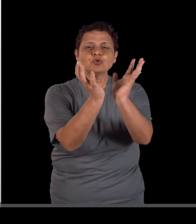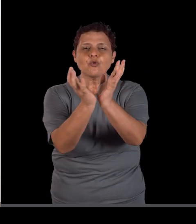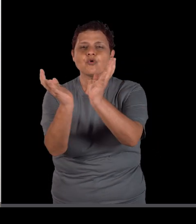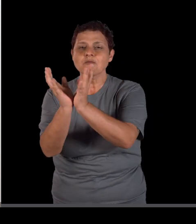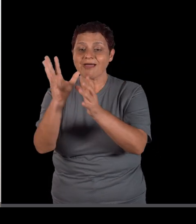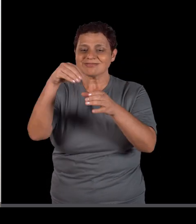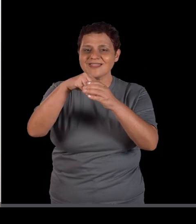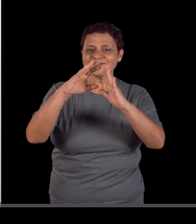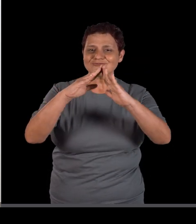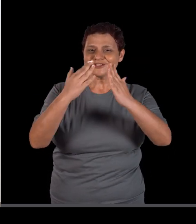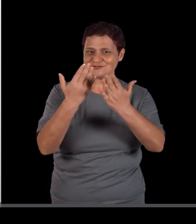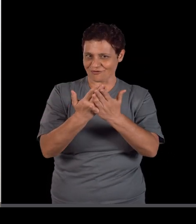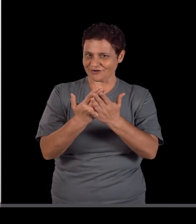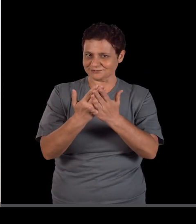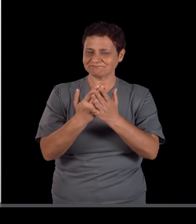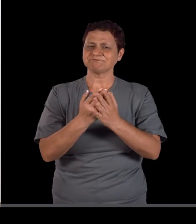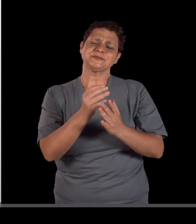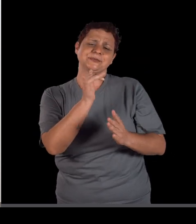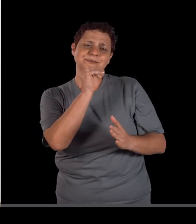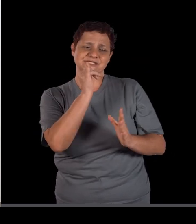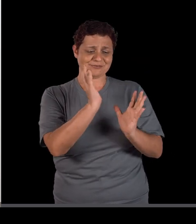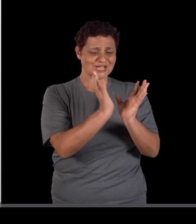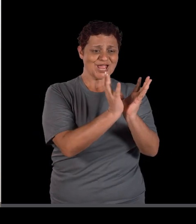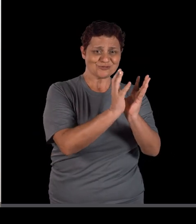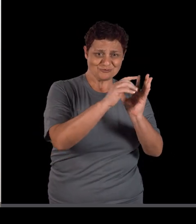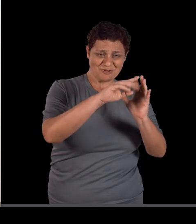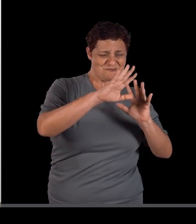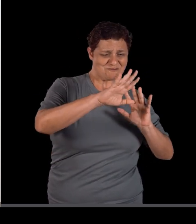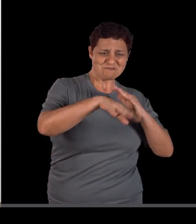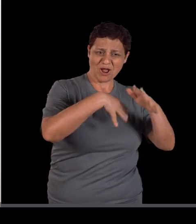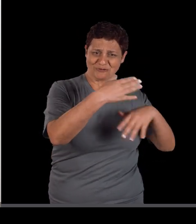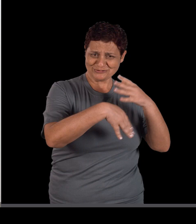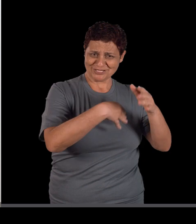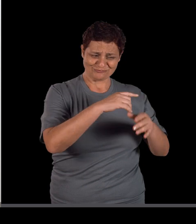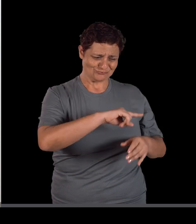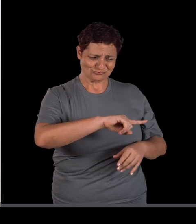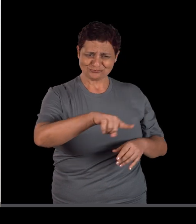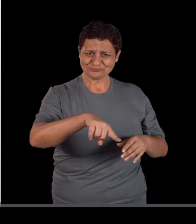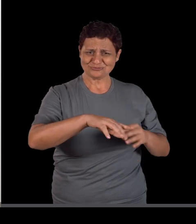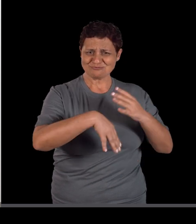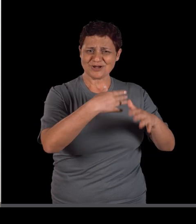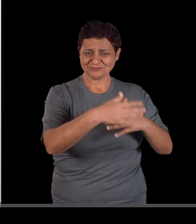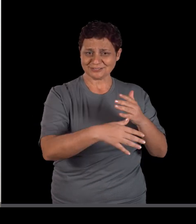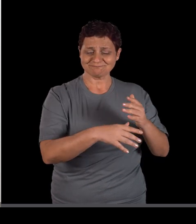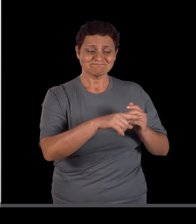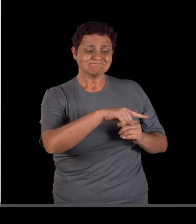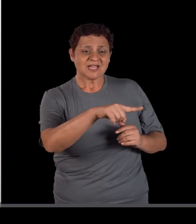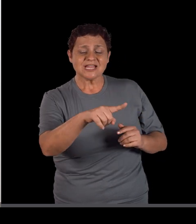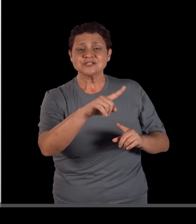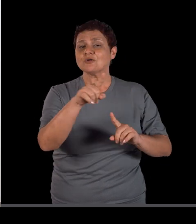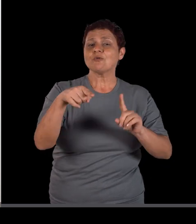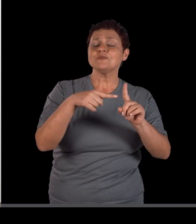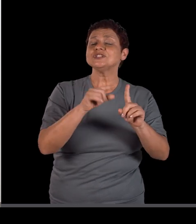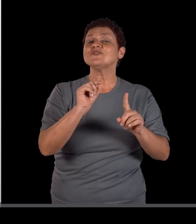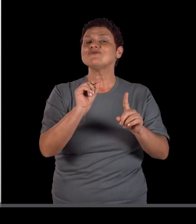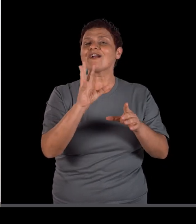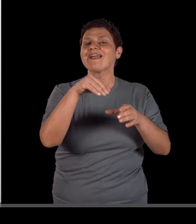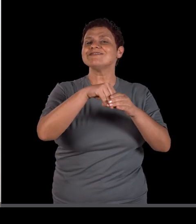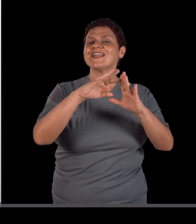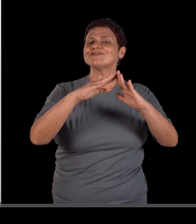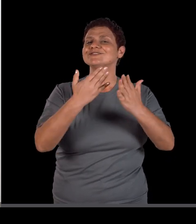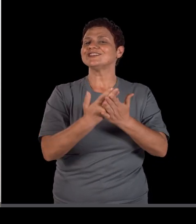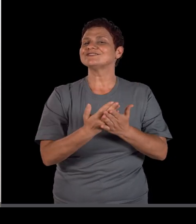diferentes turmas da escola. Então, na escola tem lá a turma dos bagunceiros. Esses bagunceiros, eles têm uma finalidade